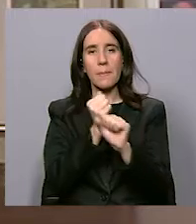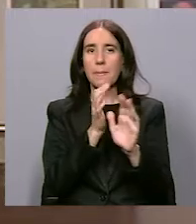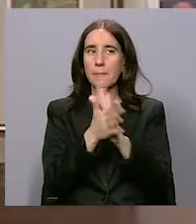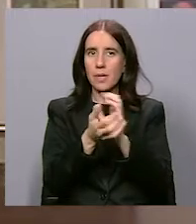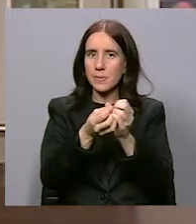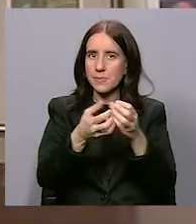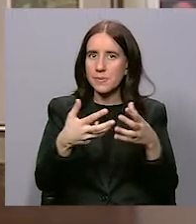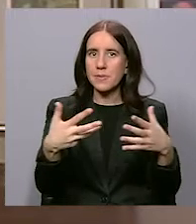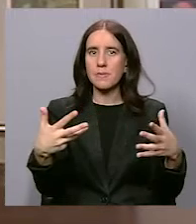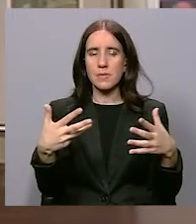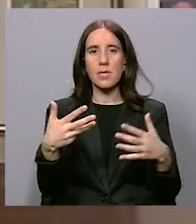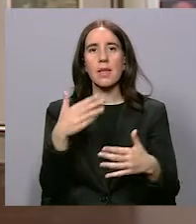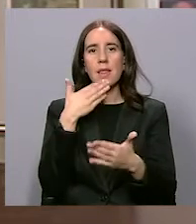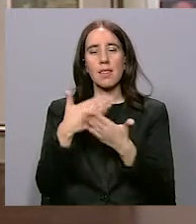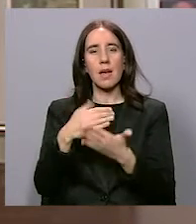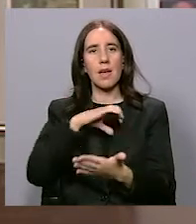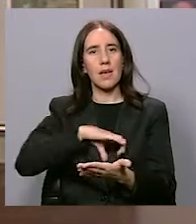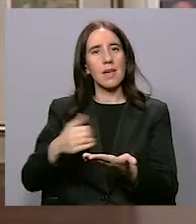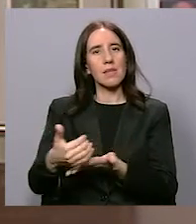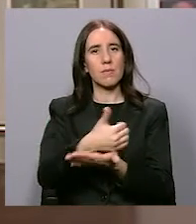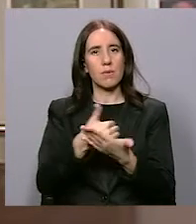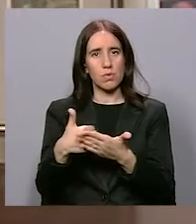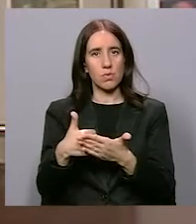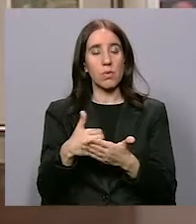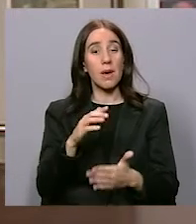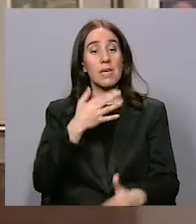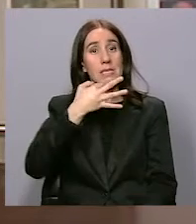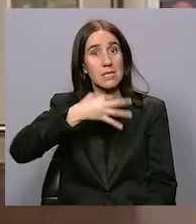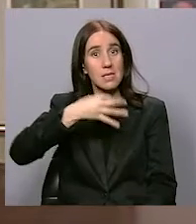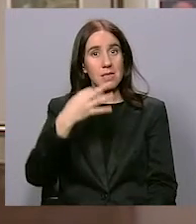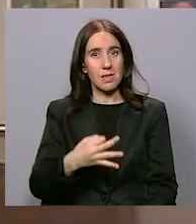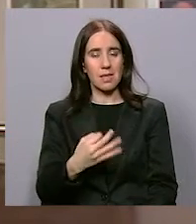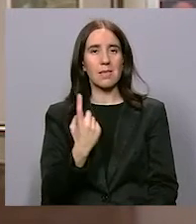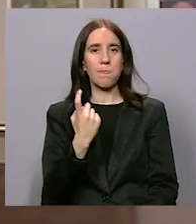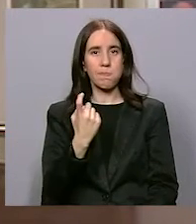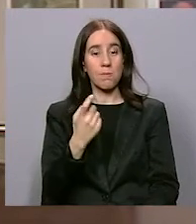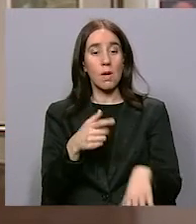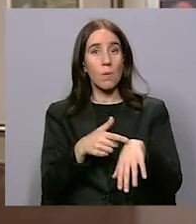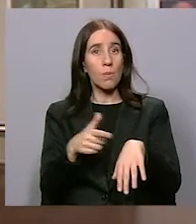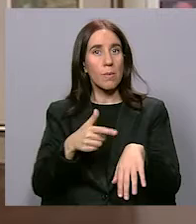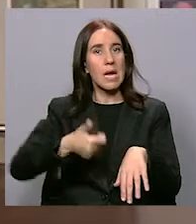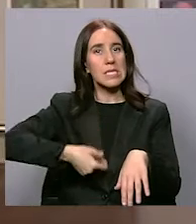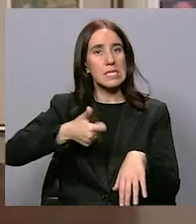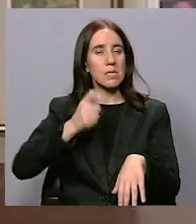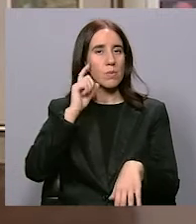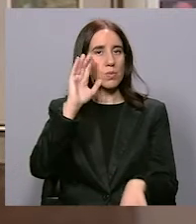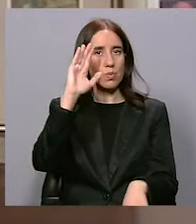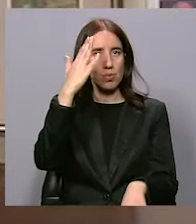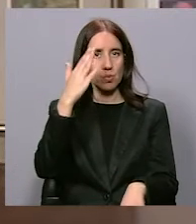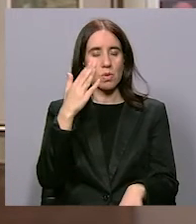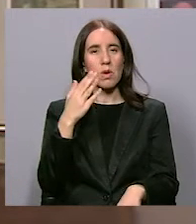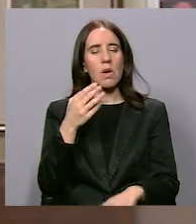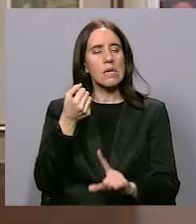emprego crescente rendimento é ter a certeza de que nos momentos críticos